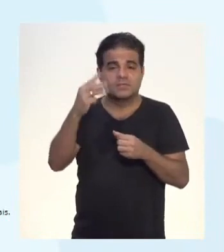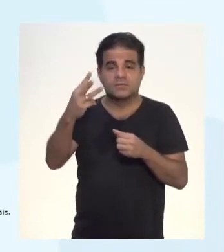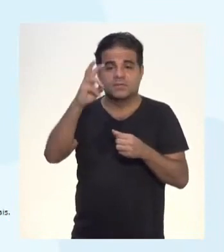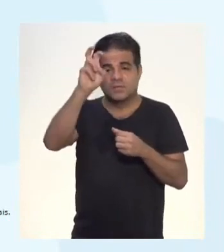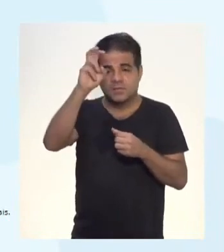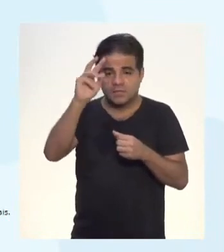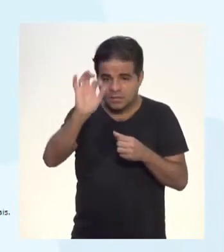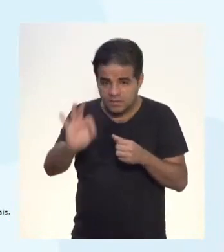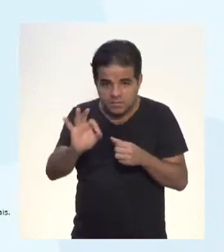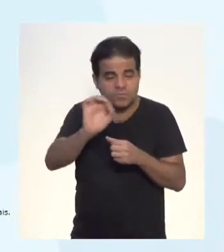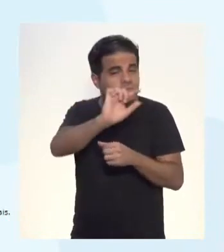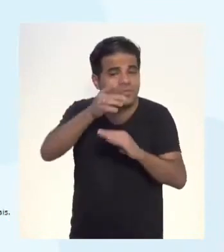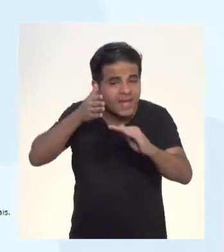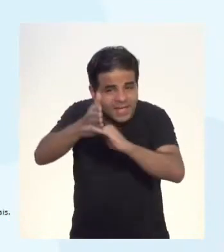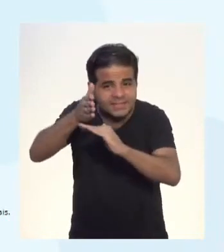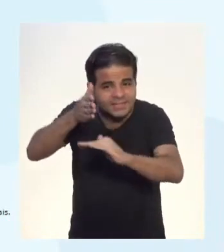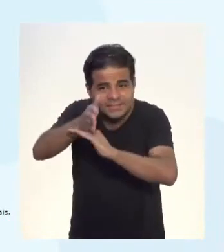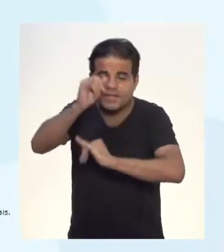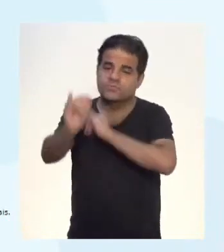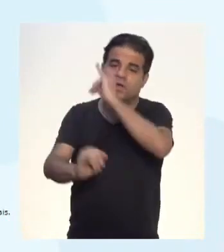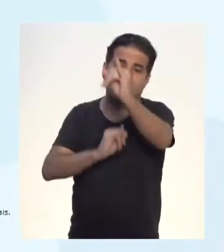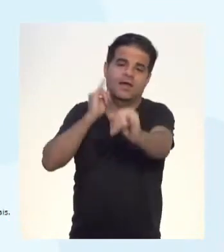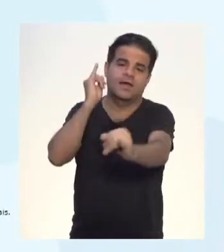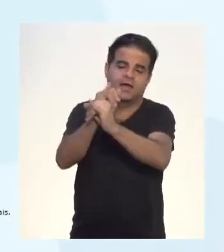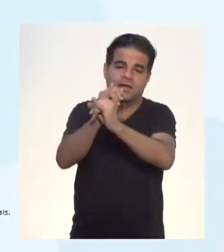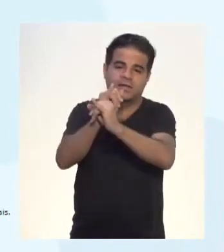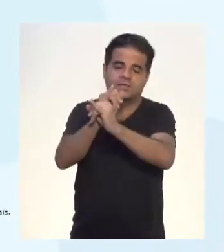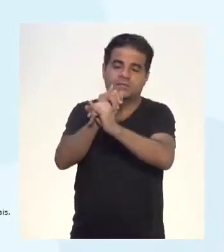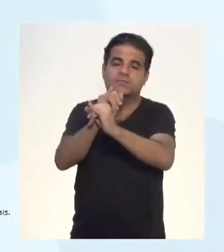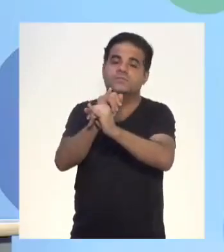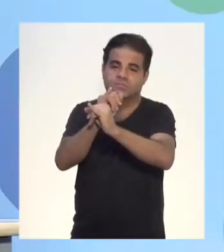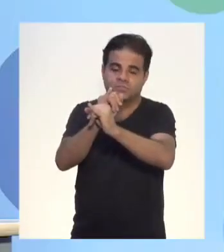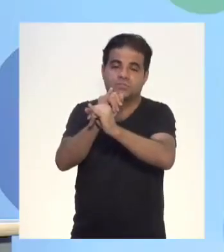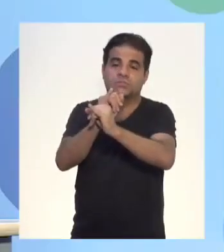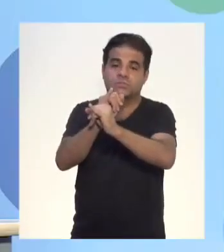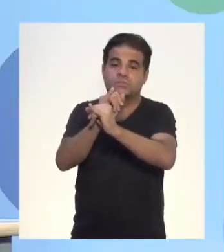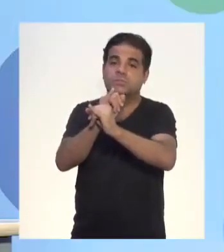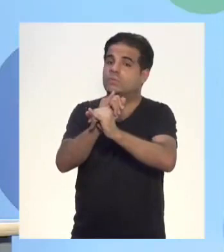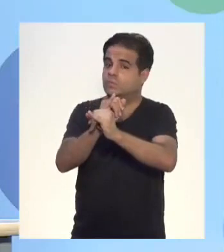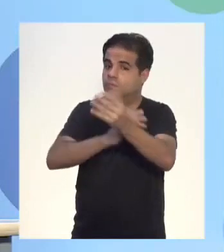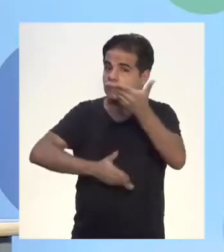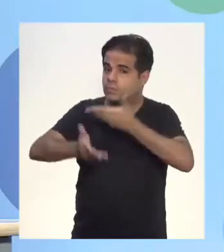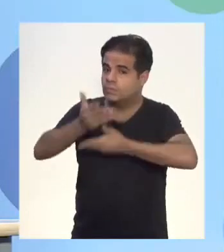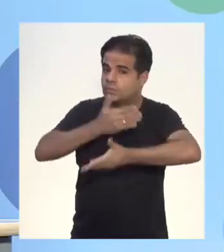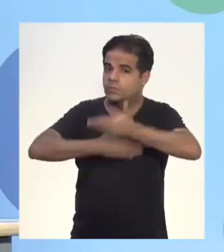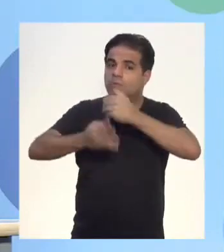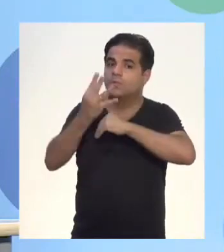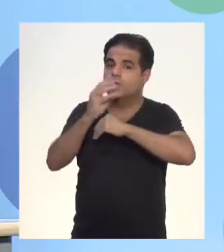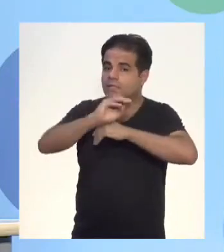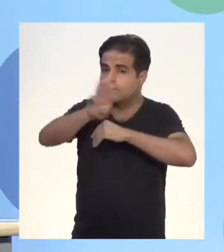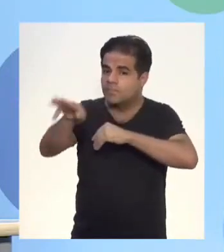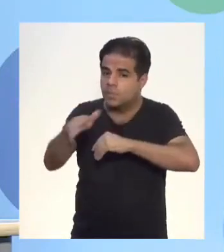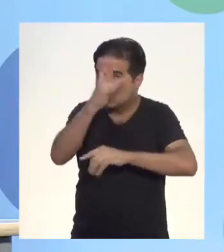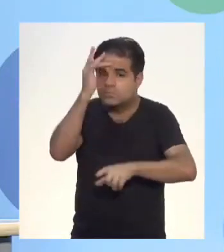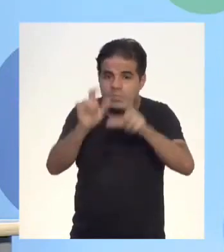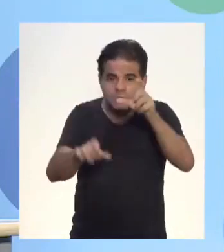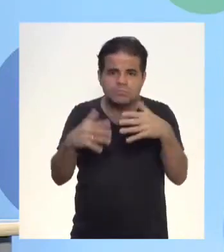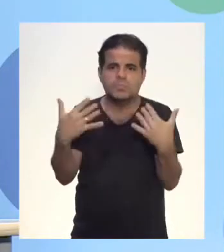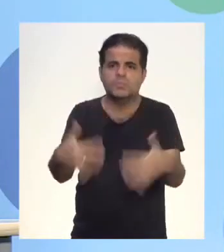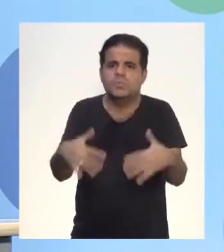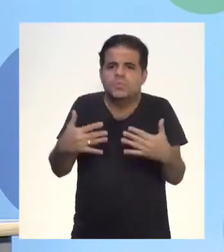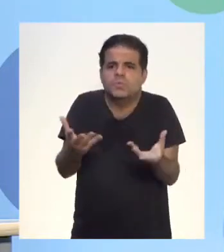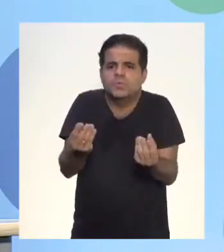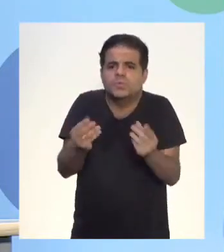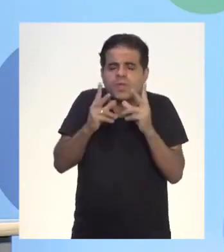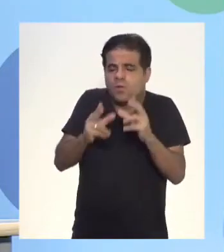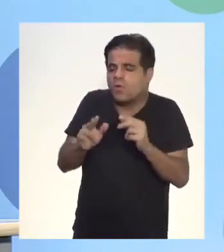13,5% das pessoas não têm acesso à internet. Que isso, em relação a 40 milhões de pessoas, é bastante gente. Né? Então, como